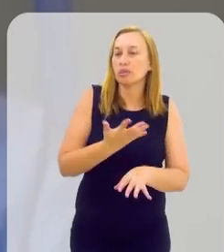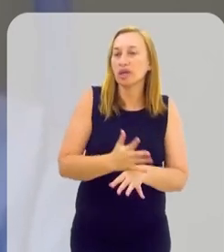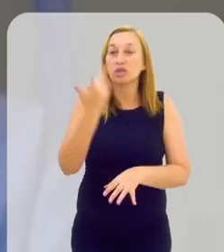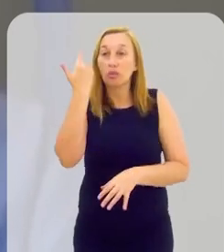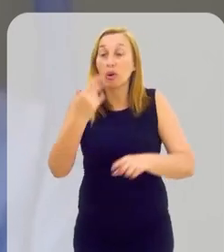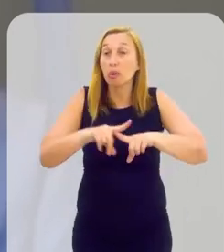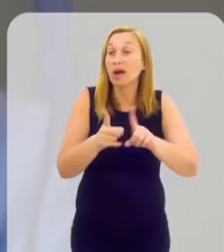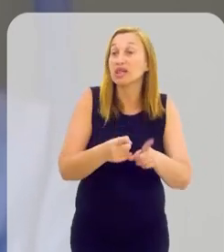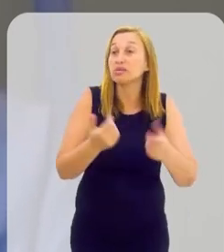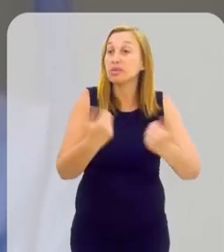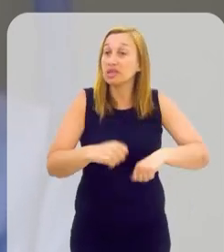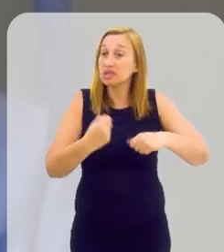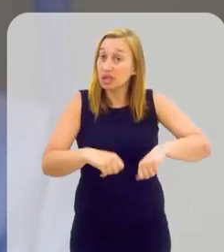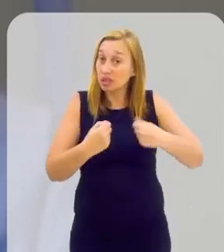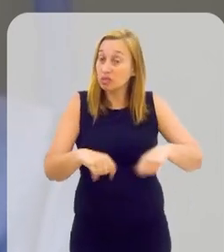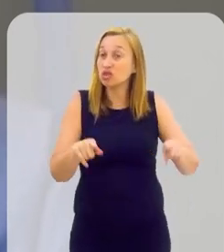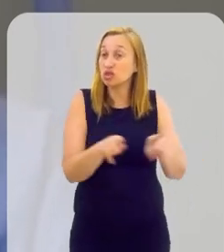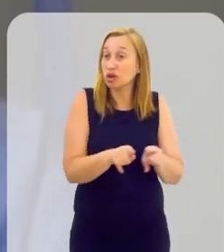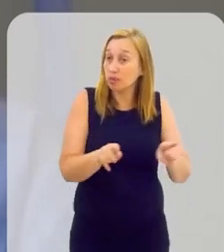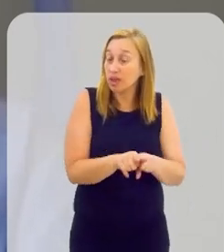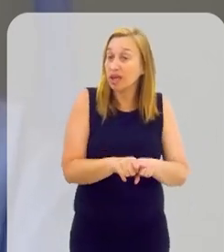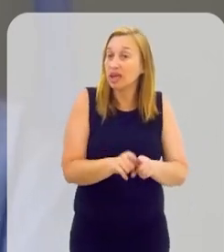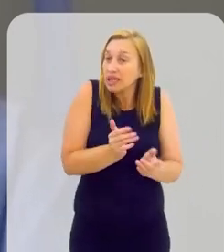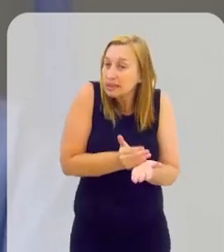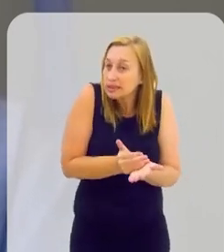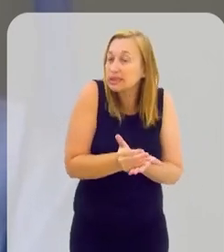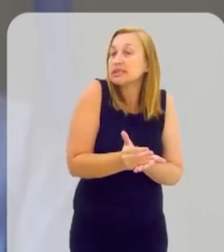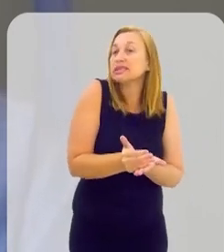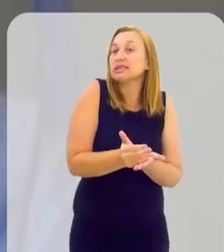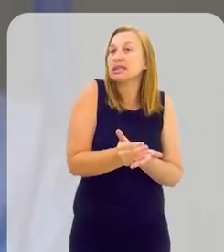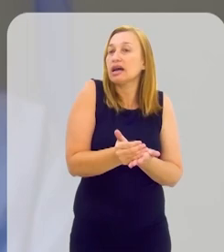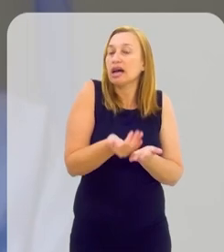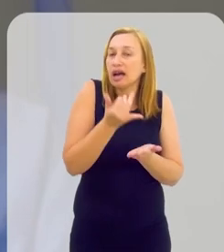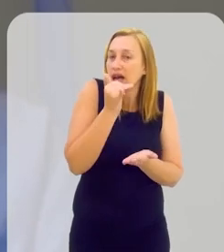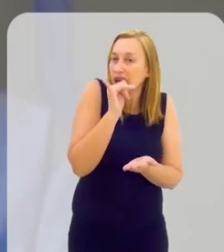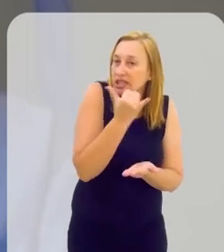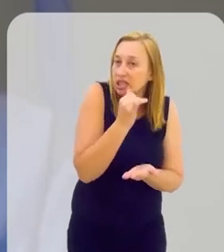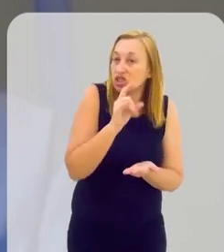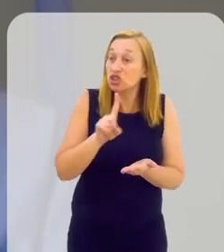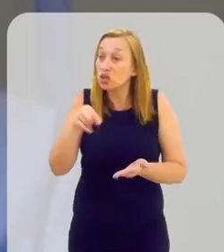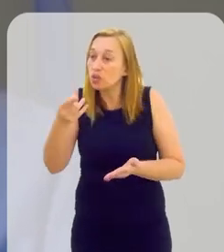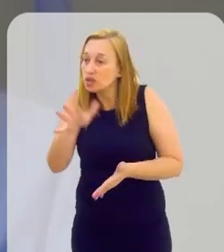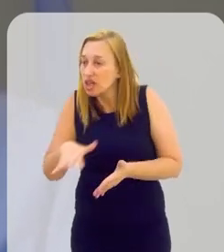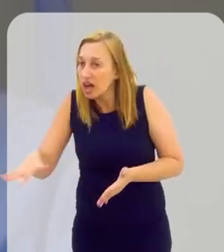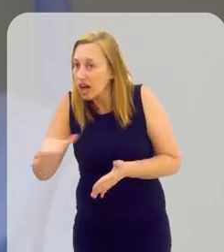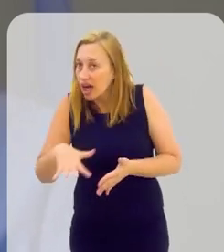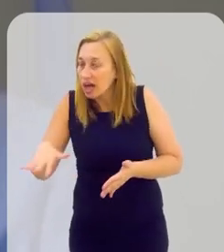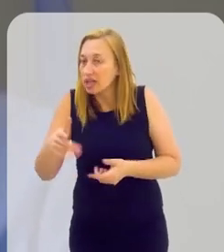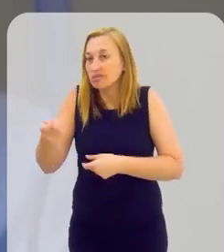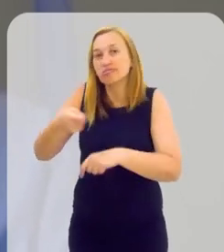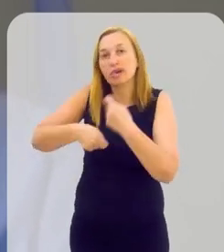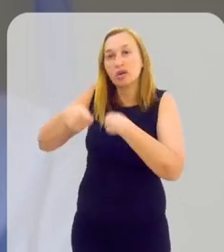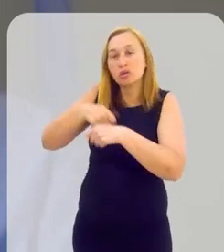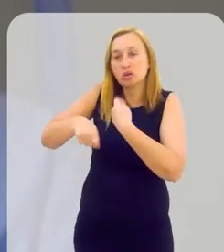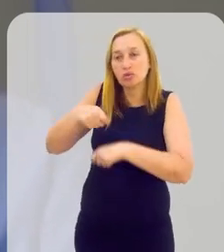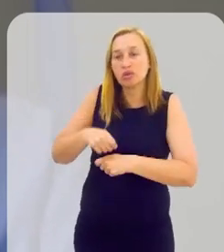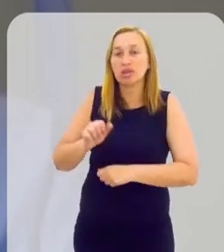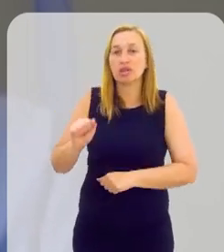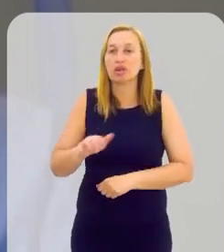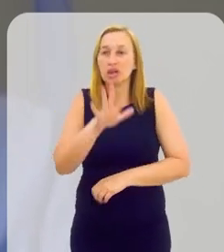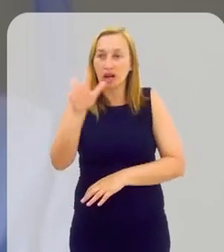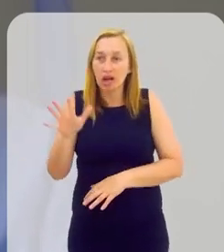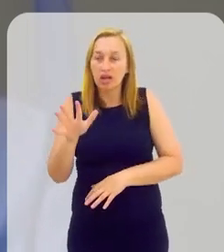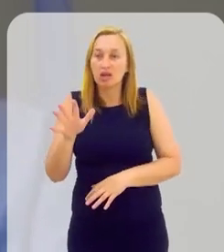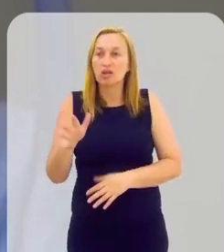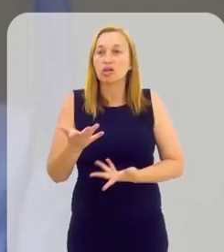difundida. Mas nós temos que estar numa sistemática, numa sinergia com outros setores da economia. E, claro,